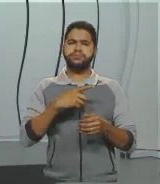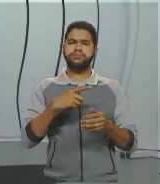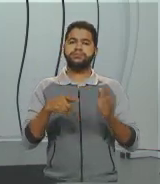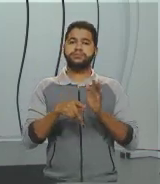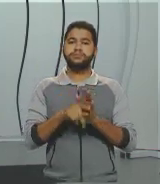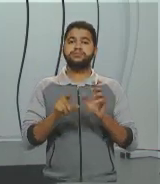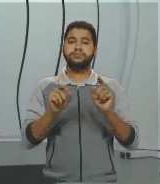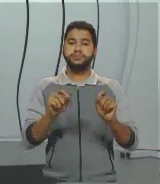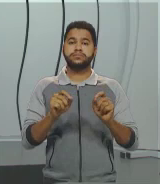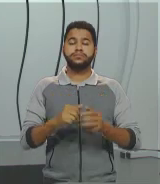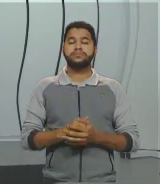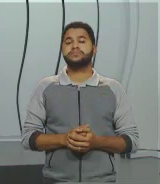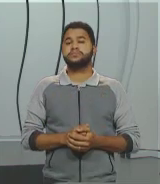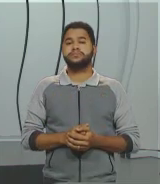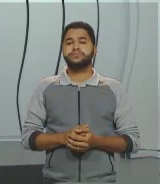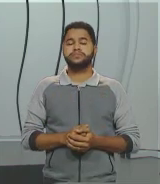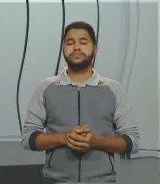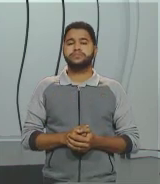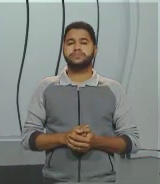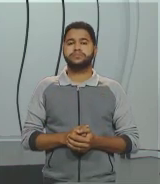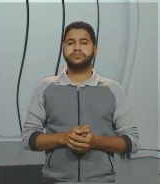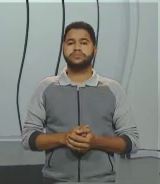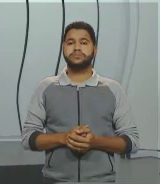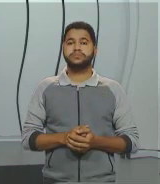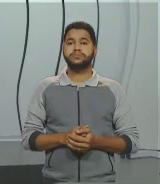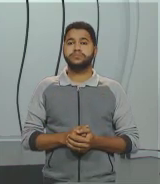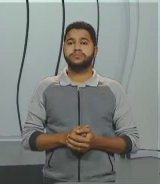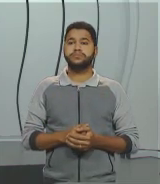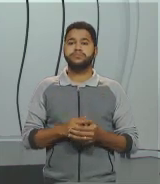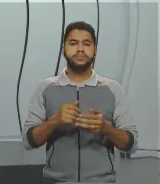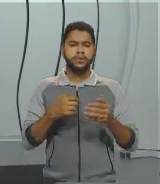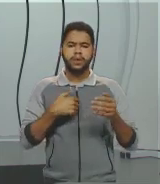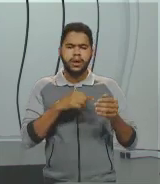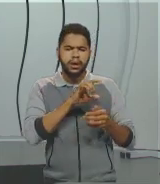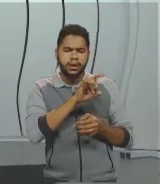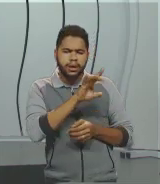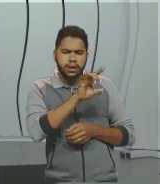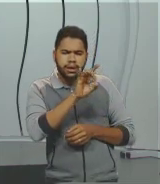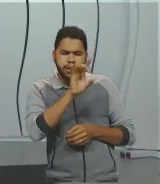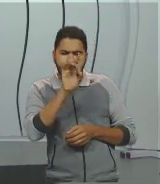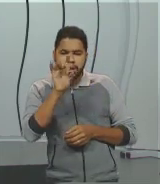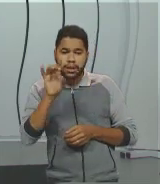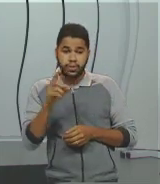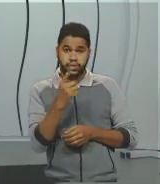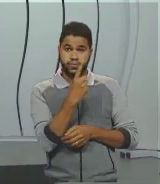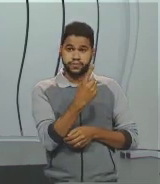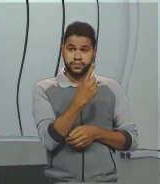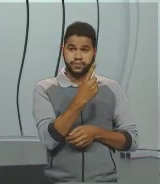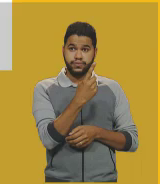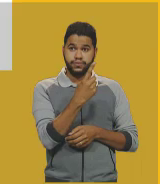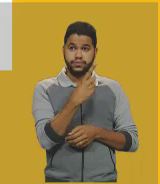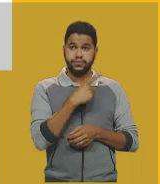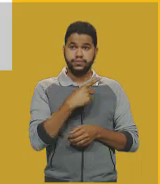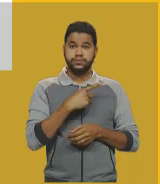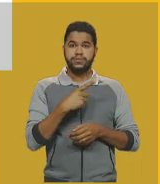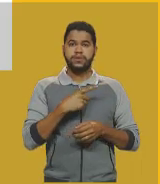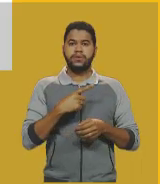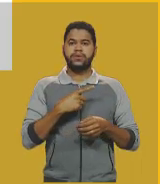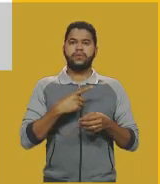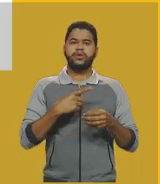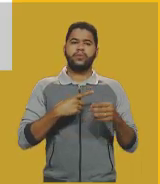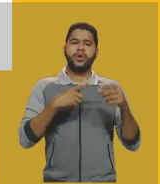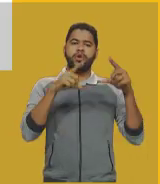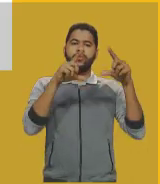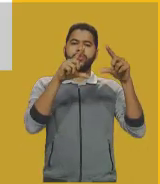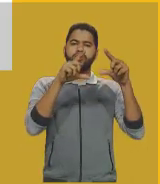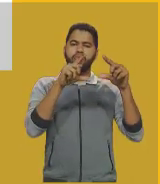potencial vai ser submetida a cada resistor. Então, no resistor 1, eu vou ter uma queda de potencial, que eu vou chamar